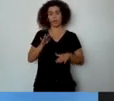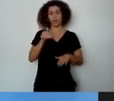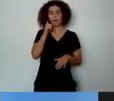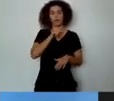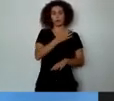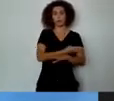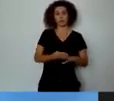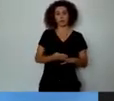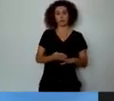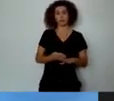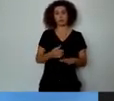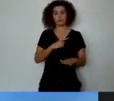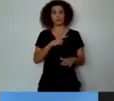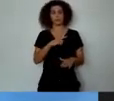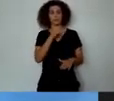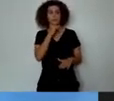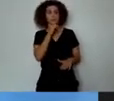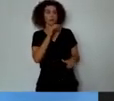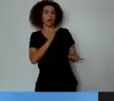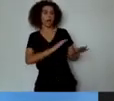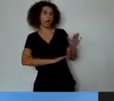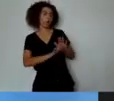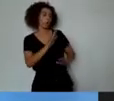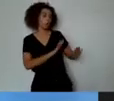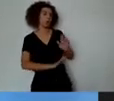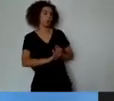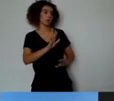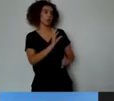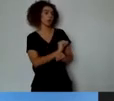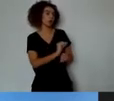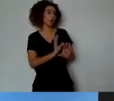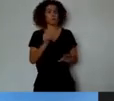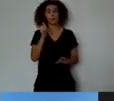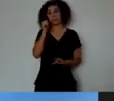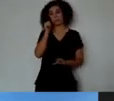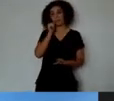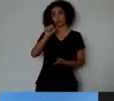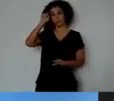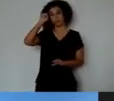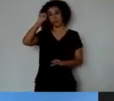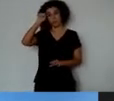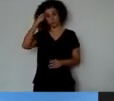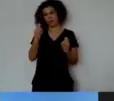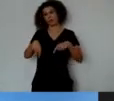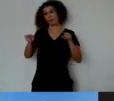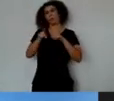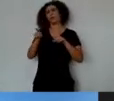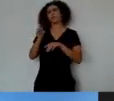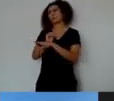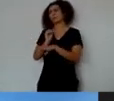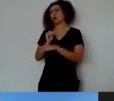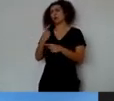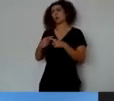de, ai, do cuidado, né? E a mulher negra é forte, é guerreira, e não merece ser cuidada. Então, é a que mais sofre